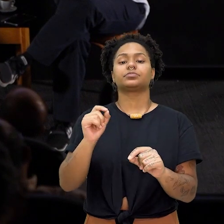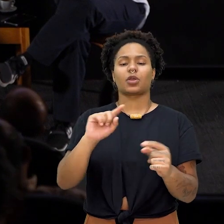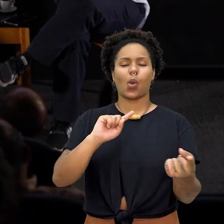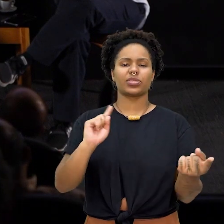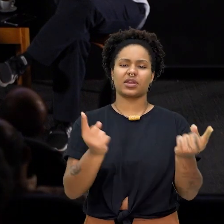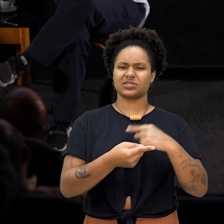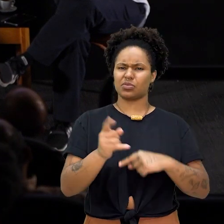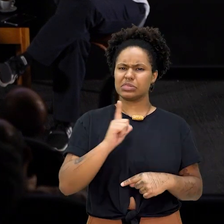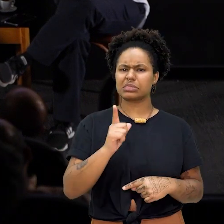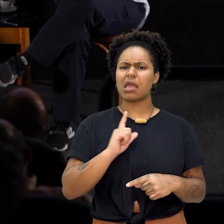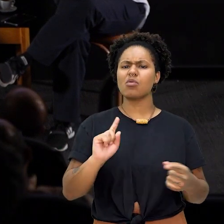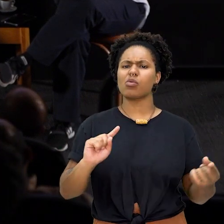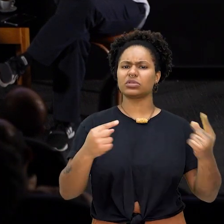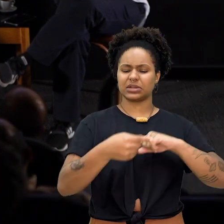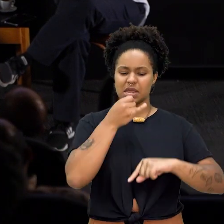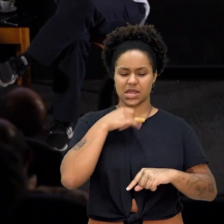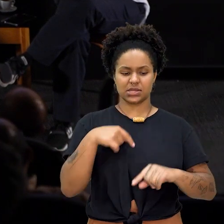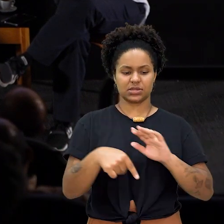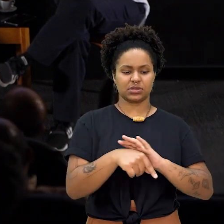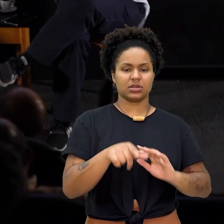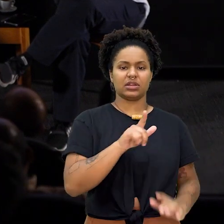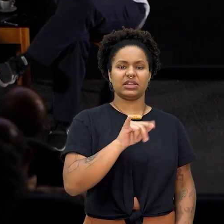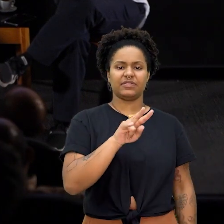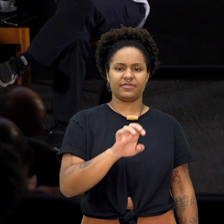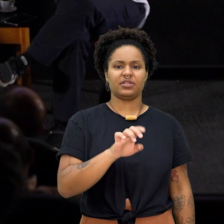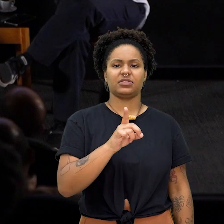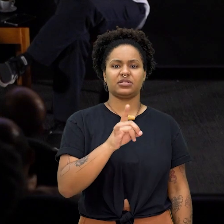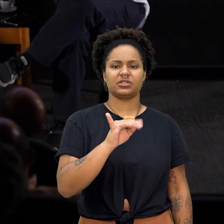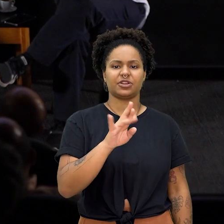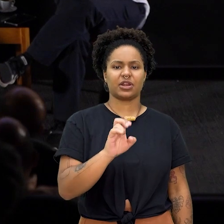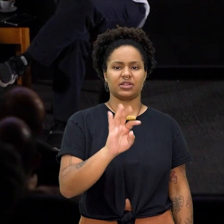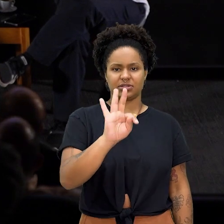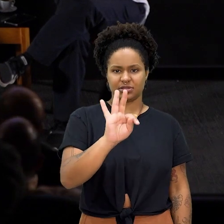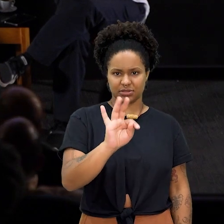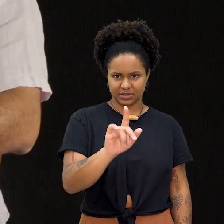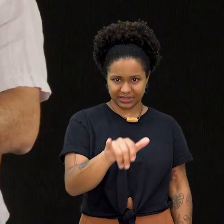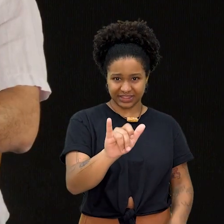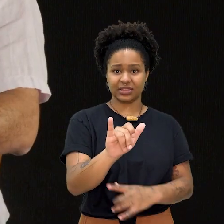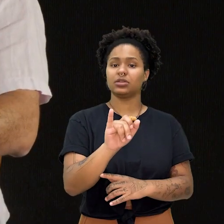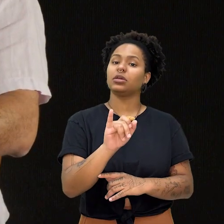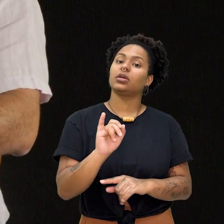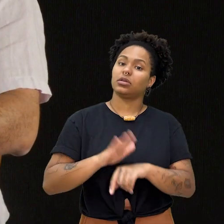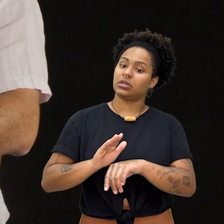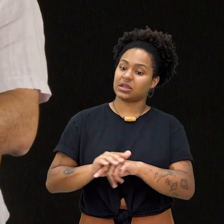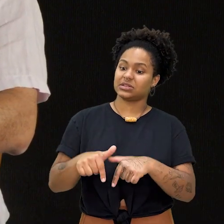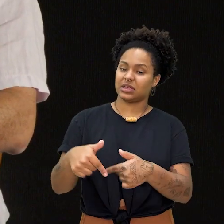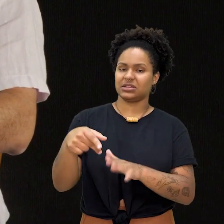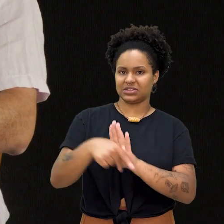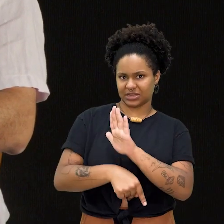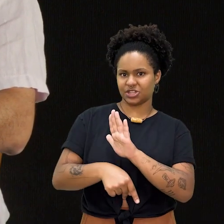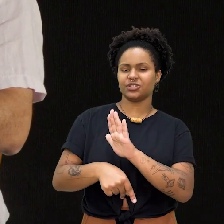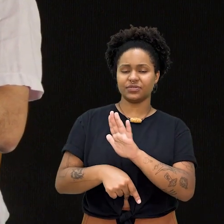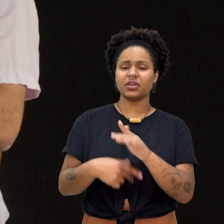a contradição, se existe uma contradição entre o papel da Give Directly, né, nessa iniciativa, né? Eu vou